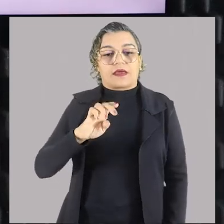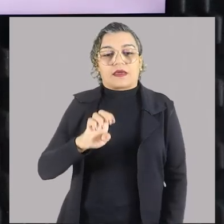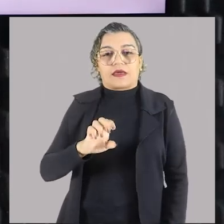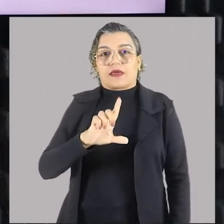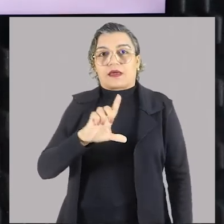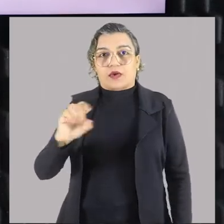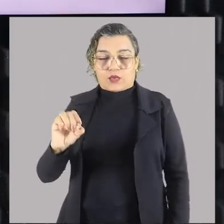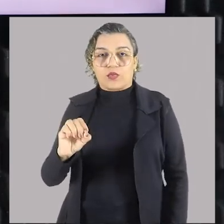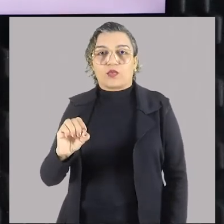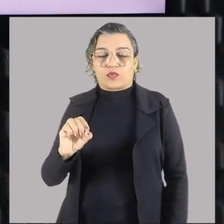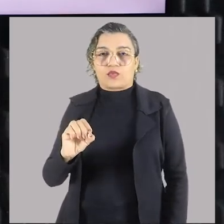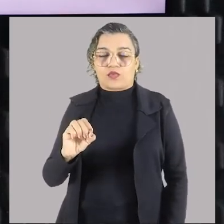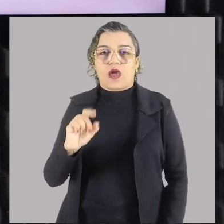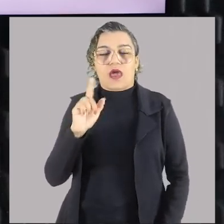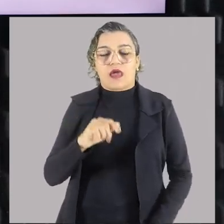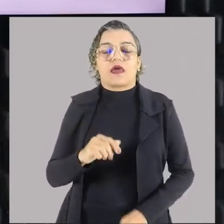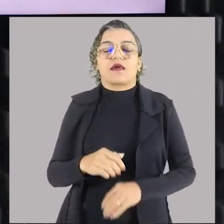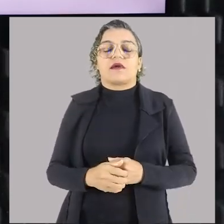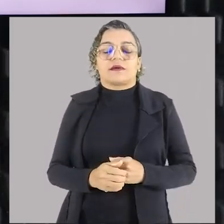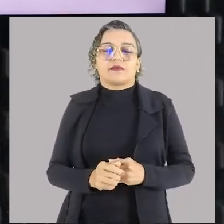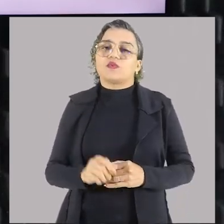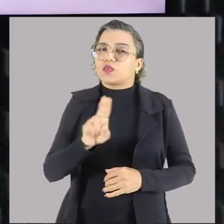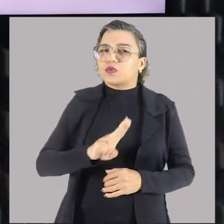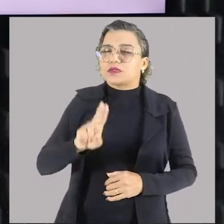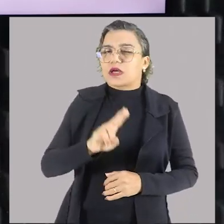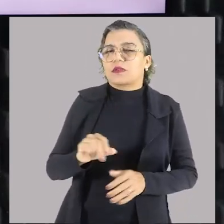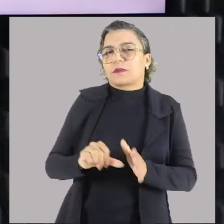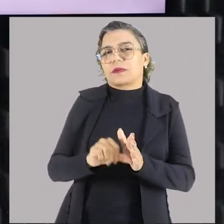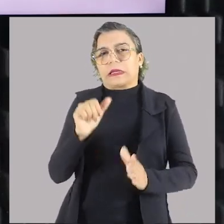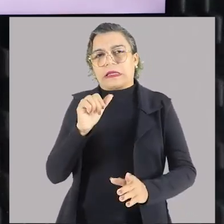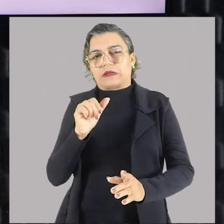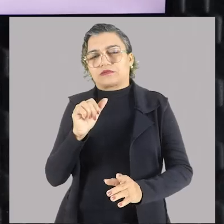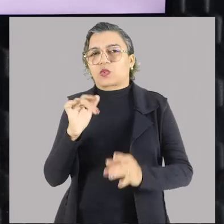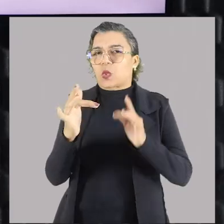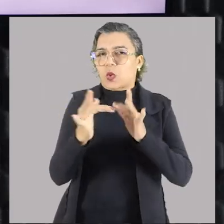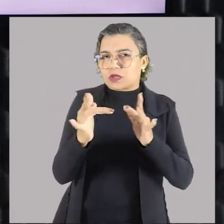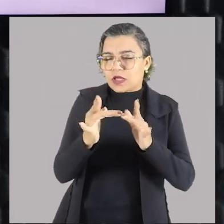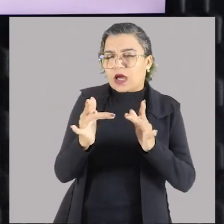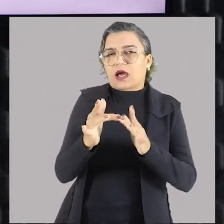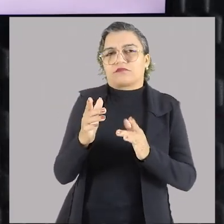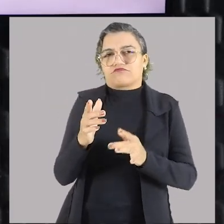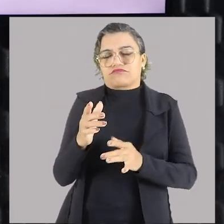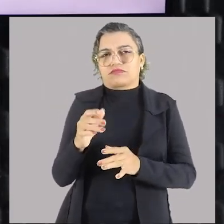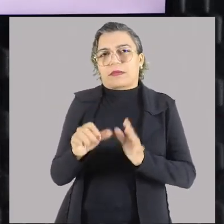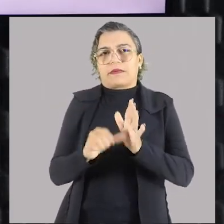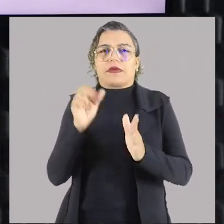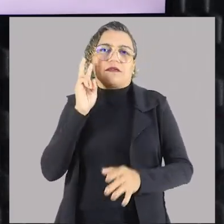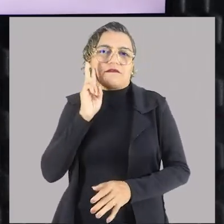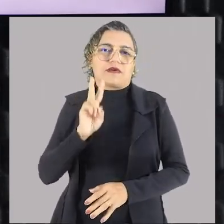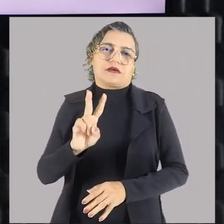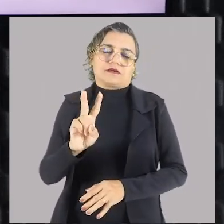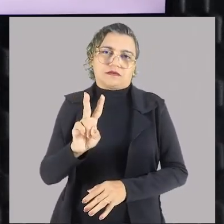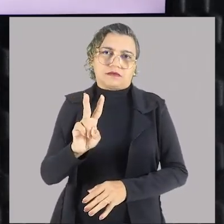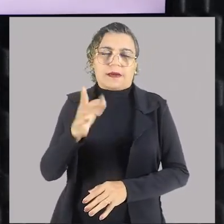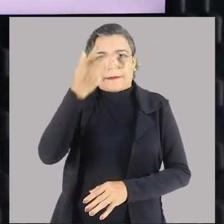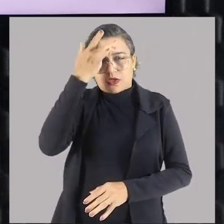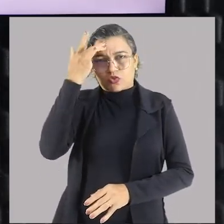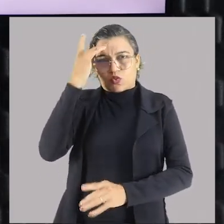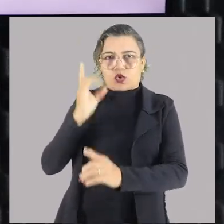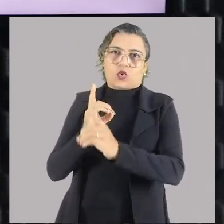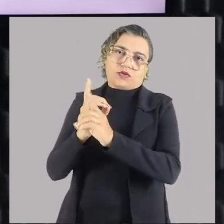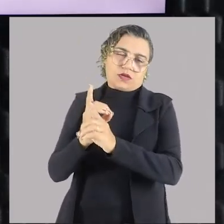dois são utilizados nesse primeiro contato, quando você, por exemplo, já falou bom dia para a pessoa, quando você está encontrando com alguém em